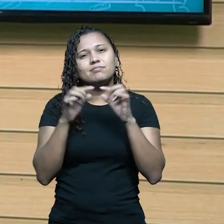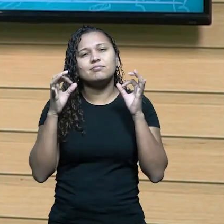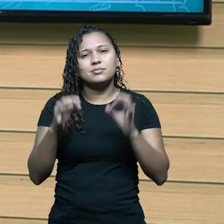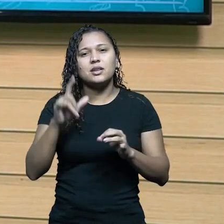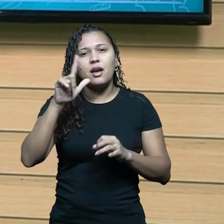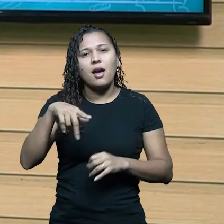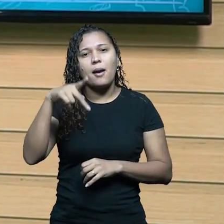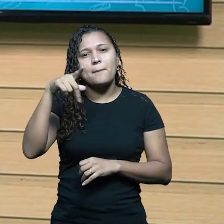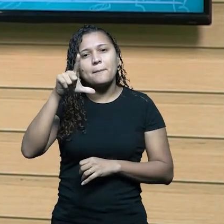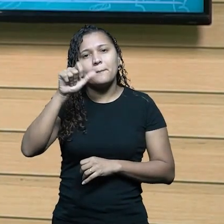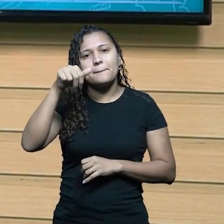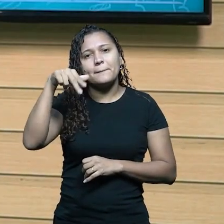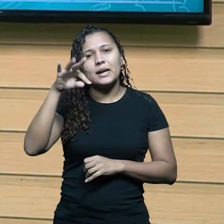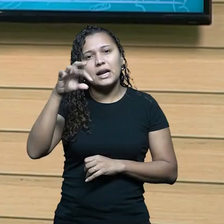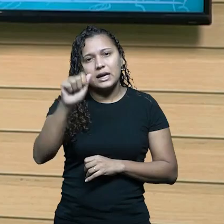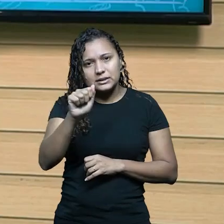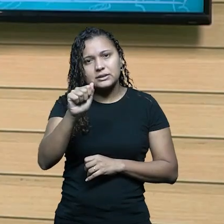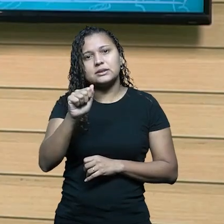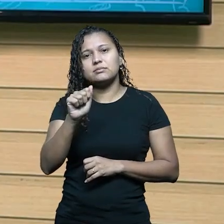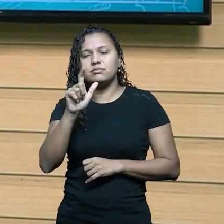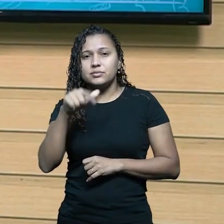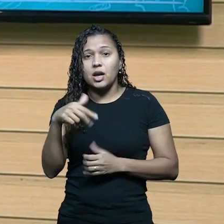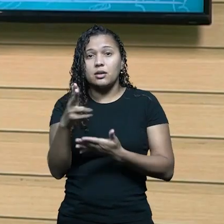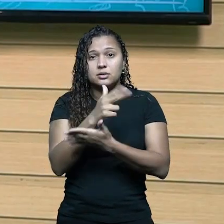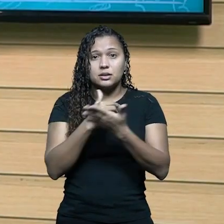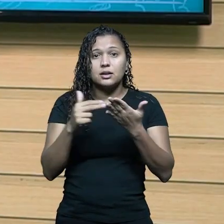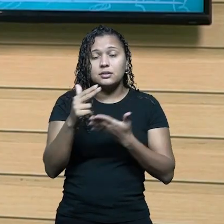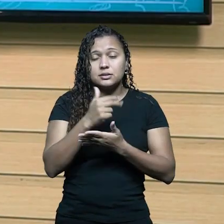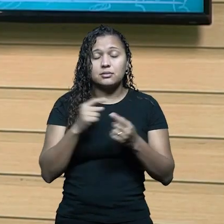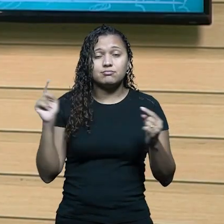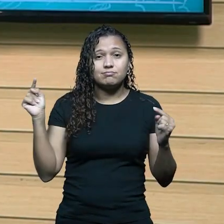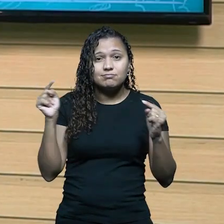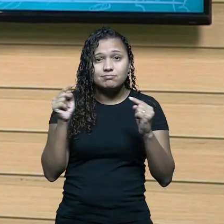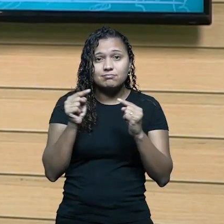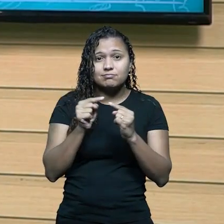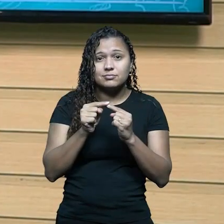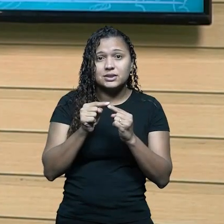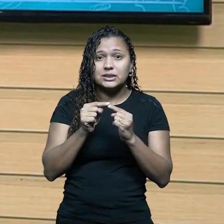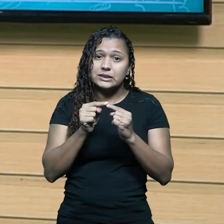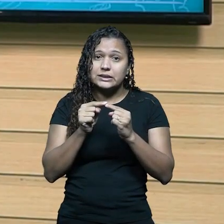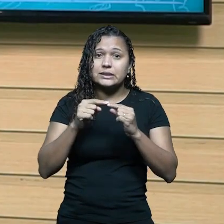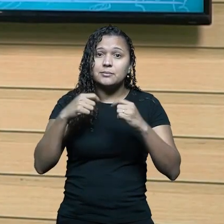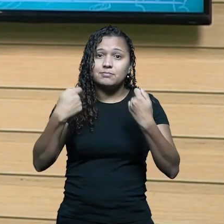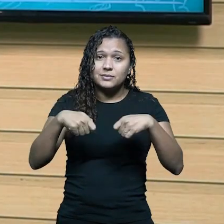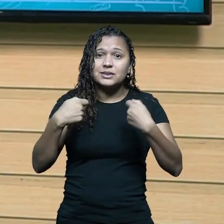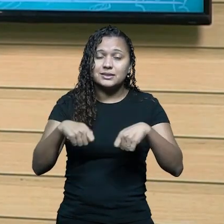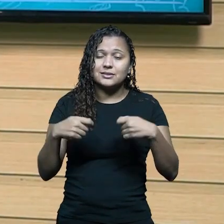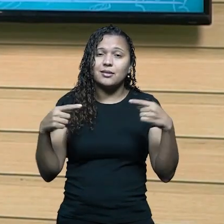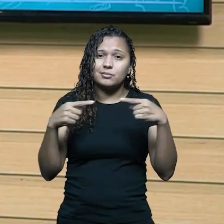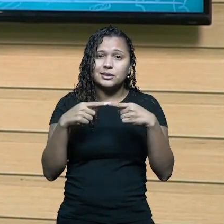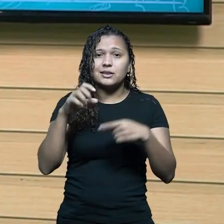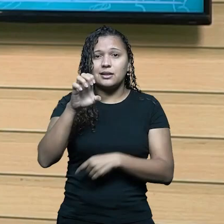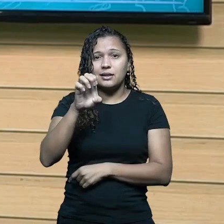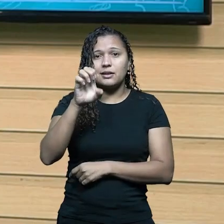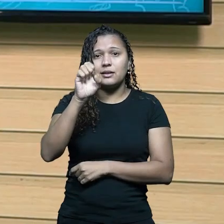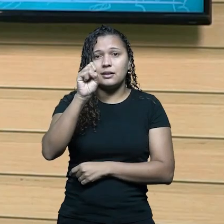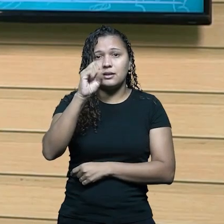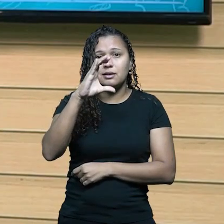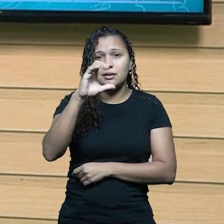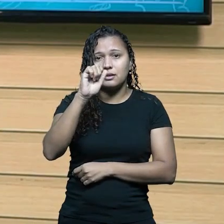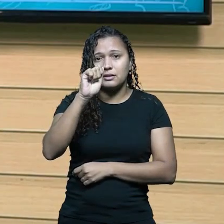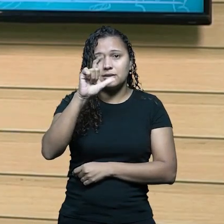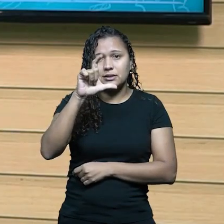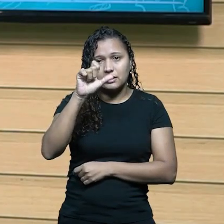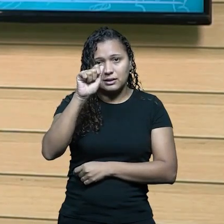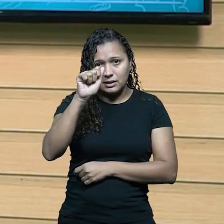especificação, é uma planta. Portanto, ele vai ser um desenho feito dentro da escala, dentro das normas técnicas, então ela terá